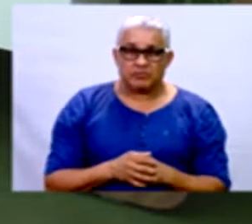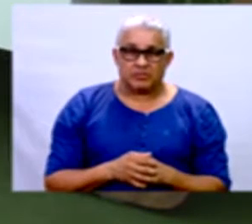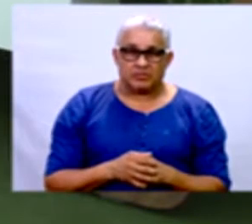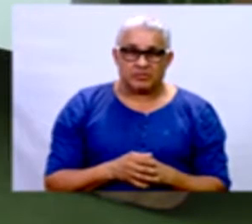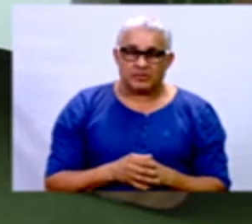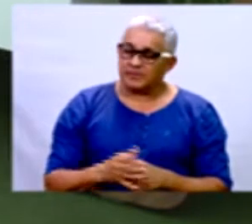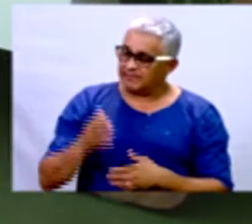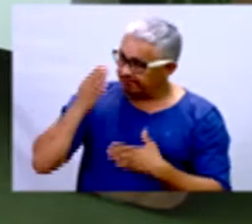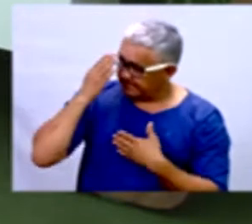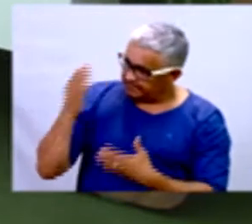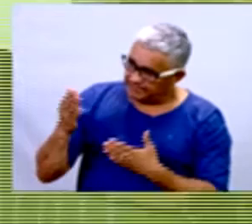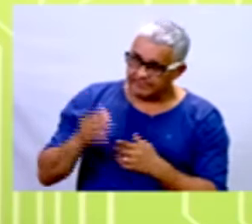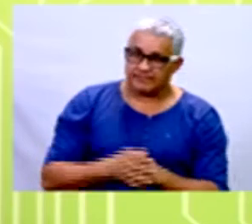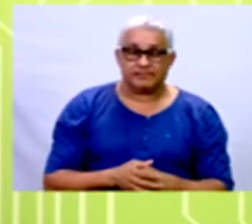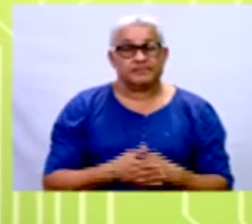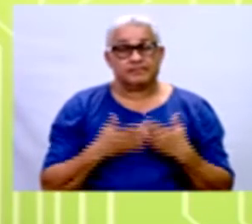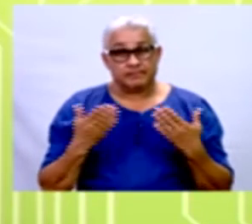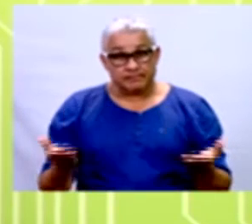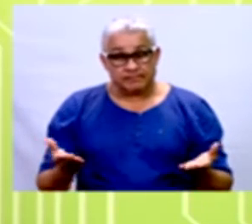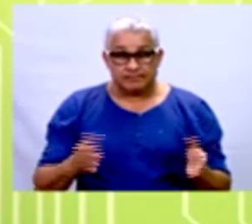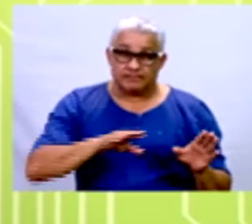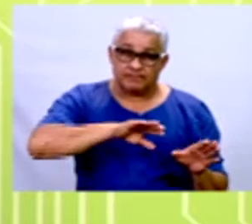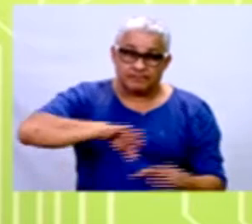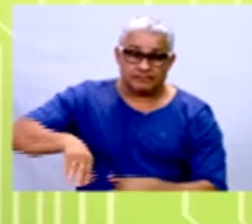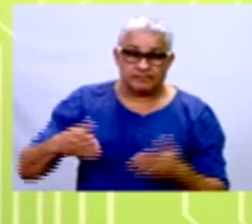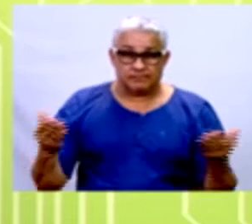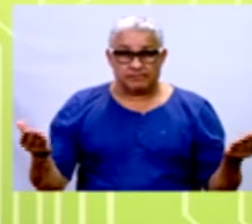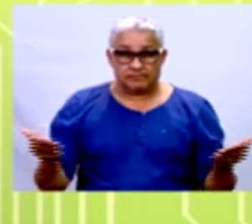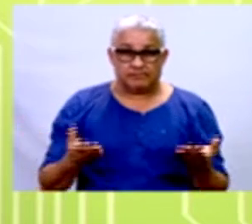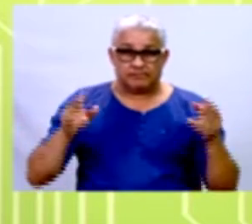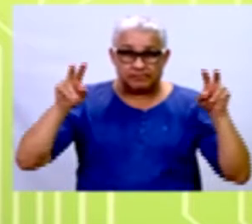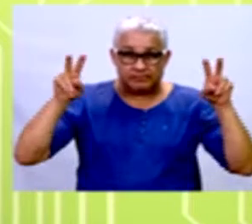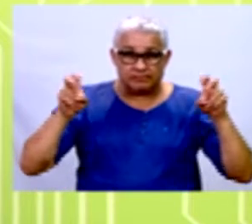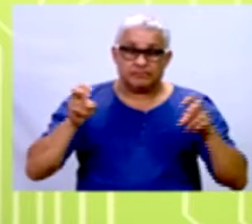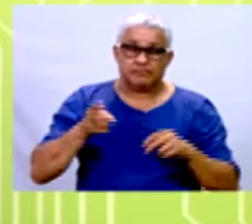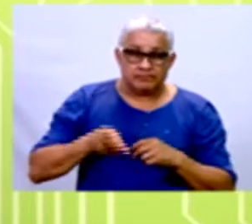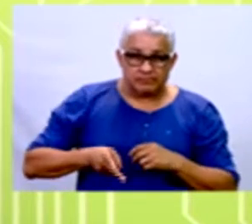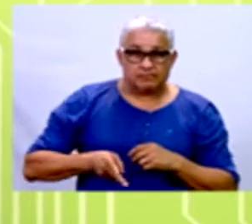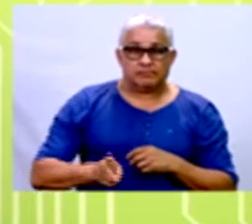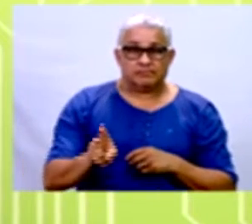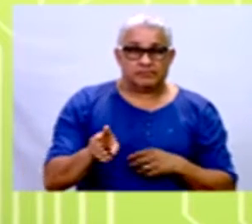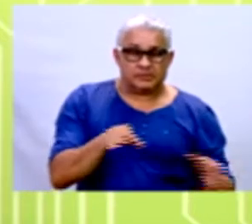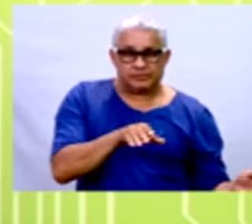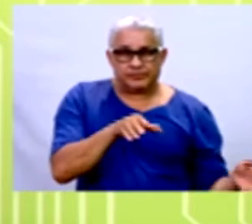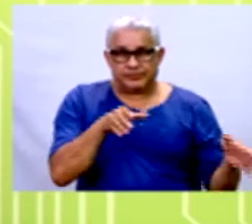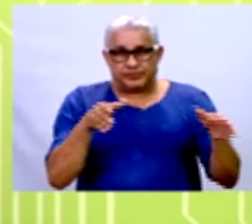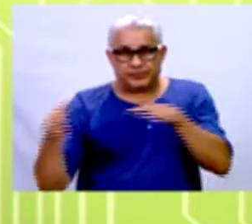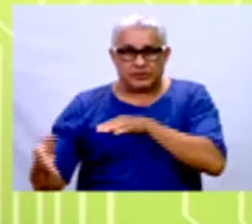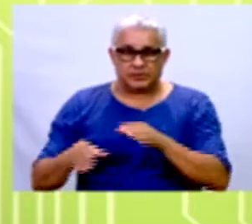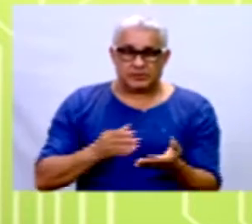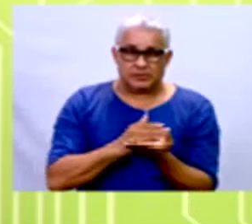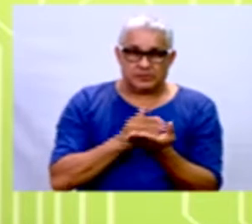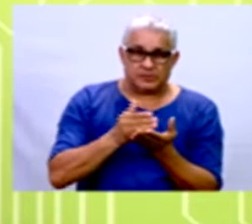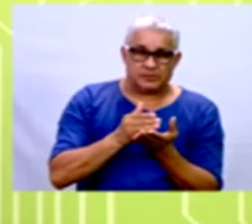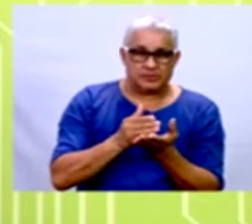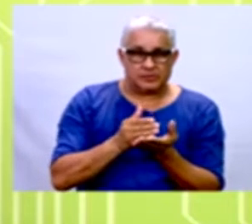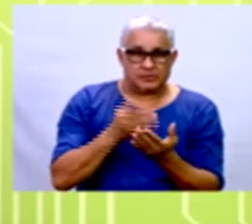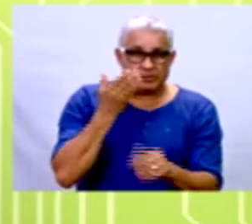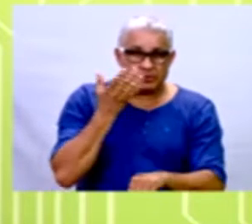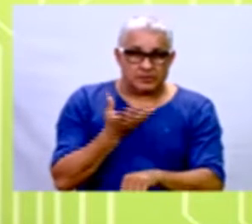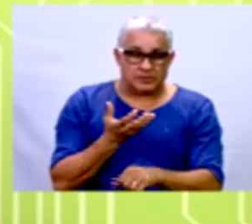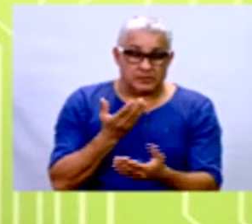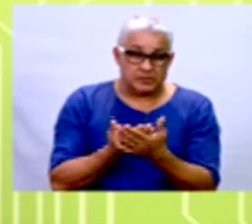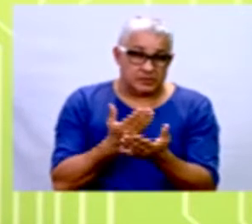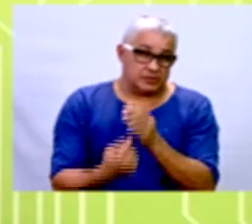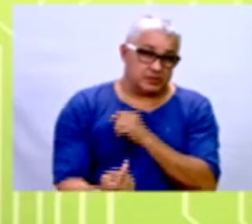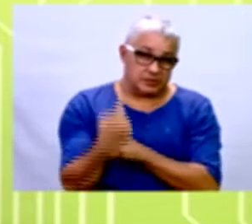muito obrigado. Bom, então, hoje nós estamos aqui e vamos dar continuidade no que a gente começou a ver, né, na aula passada,